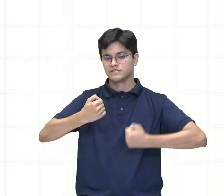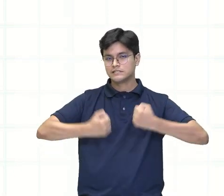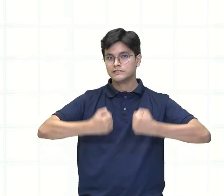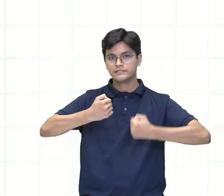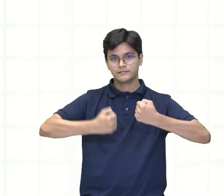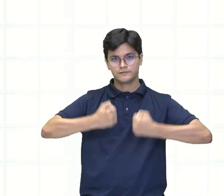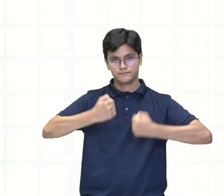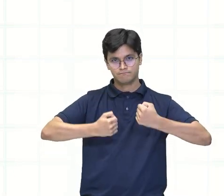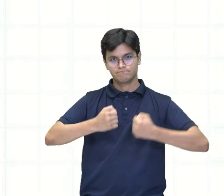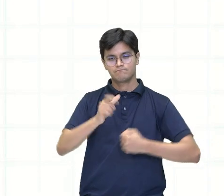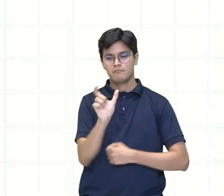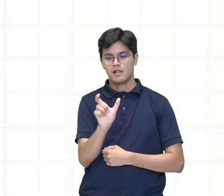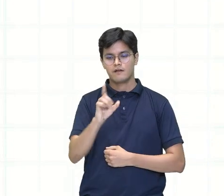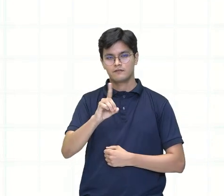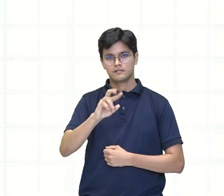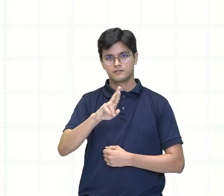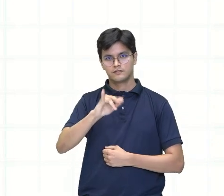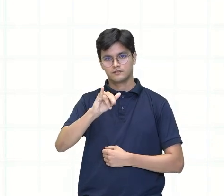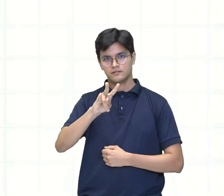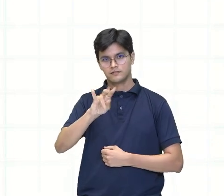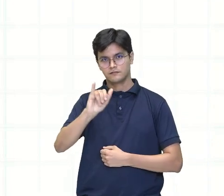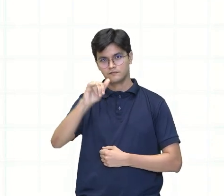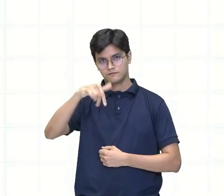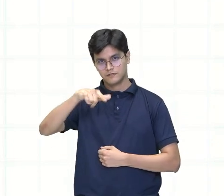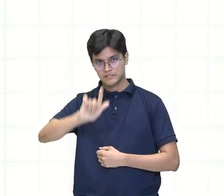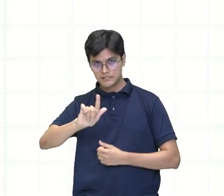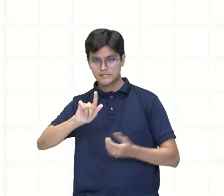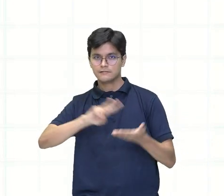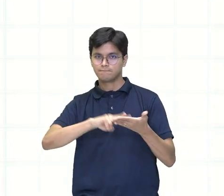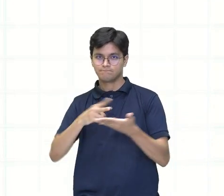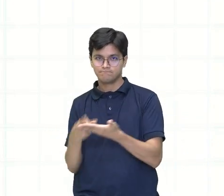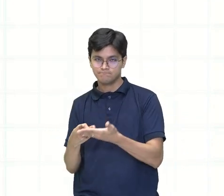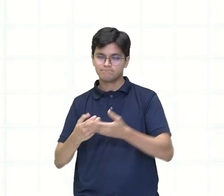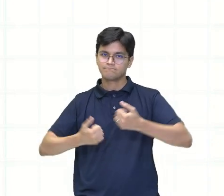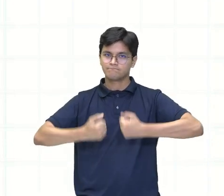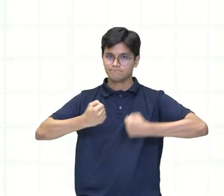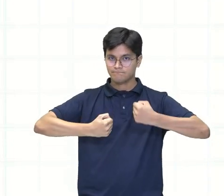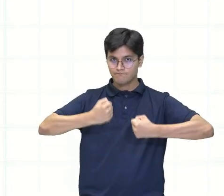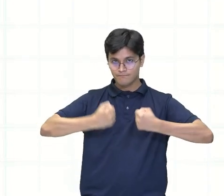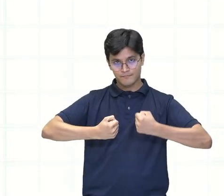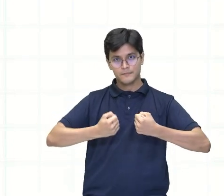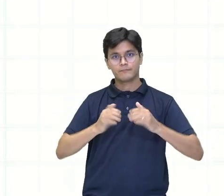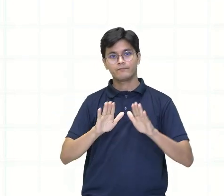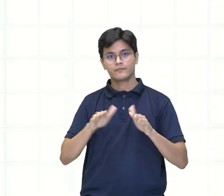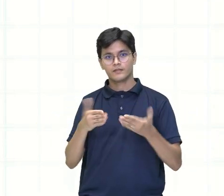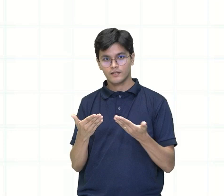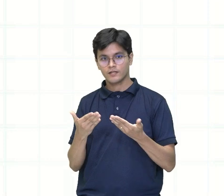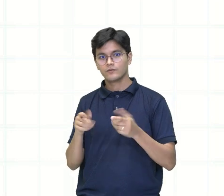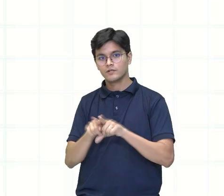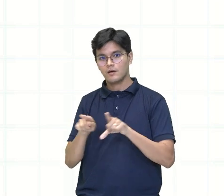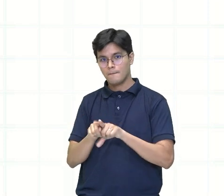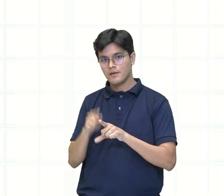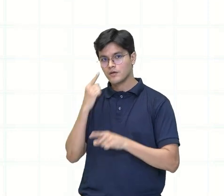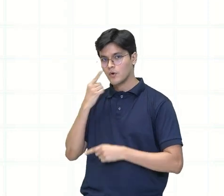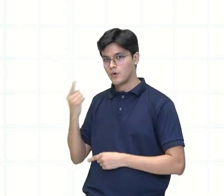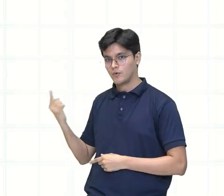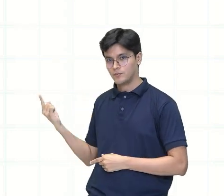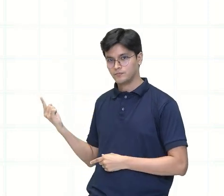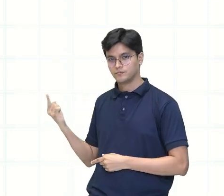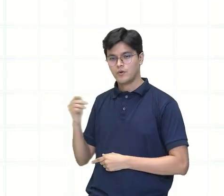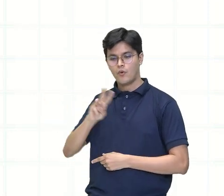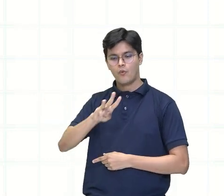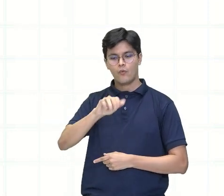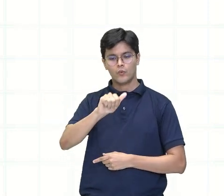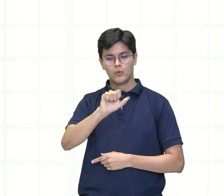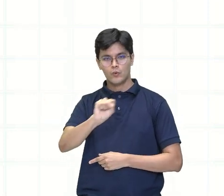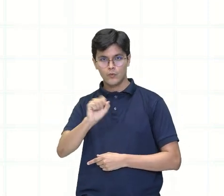dirigindo. The man was bleeding. O homem estava sangrando, né? Ele